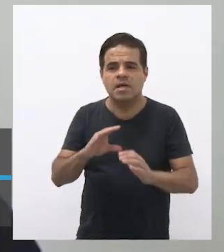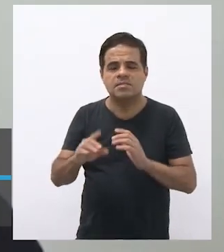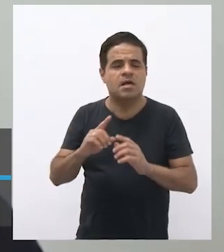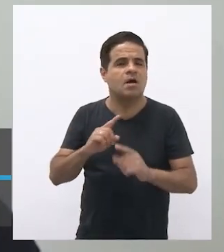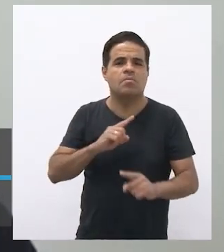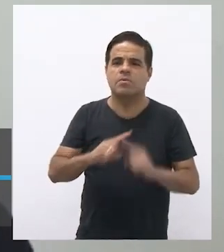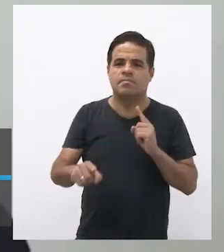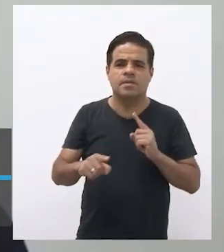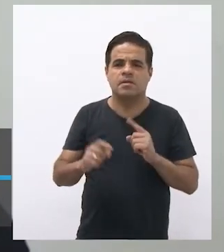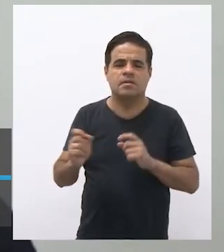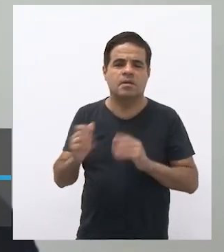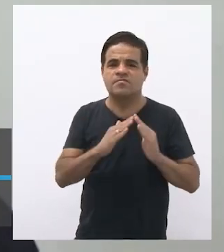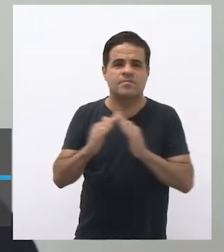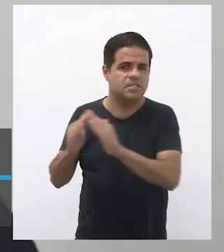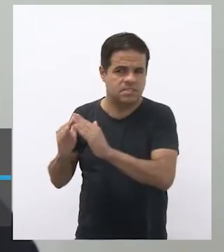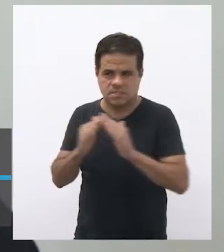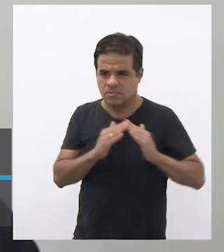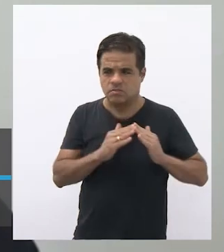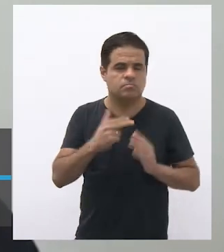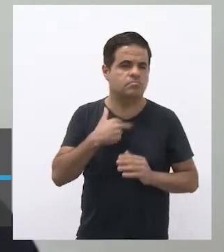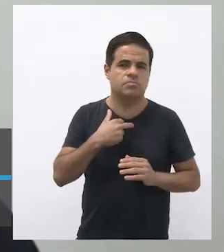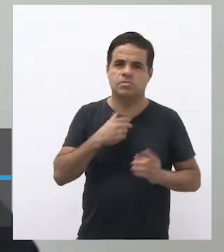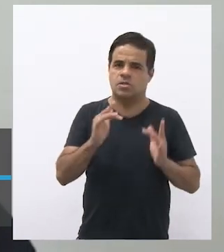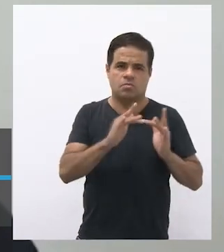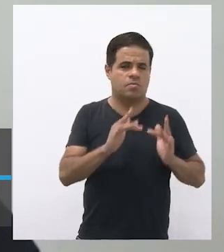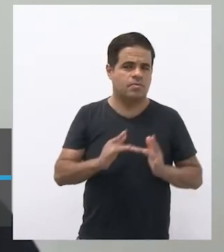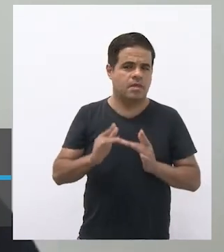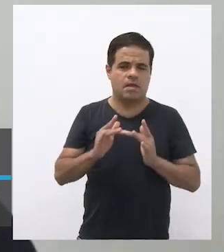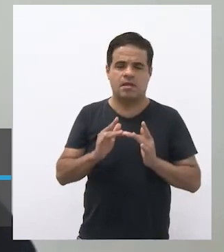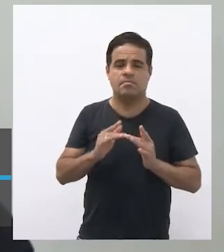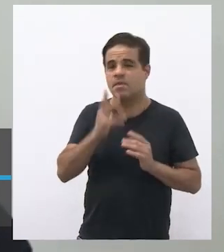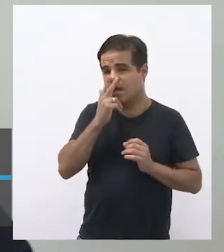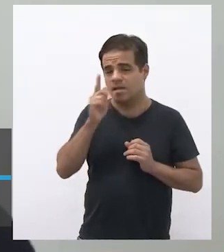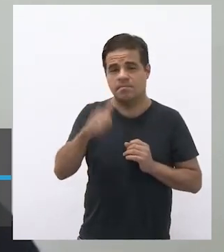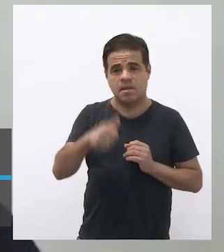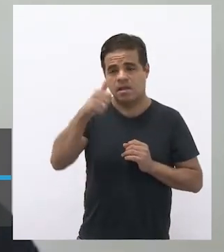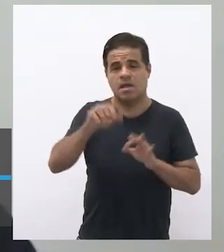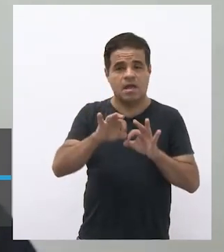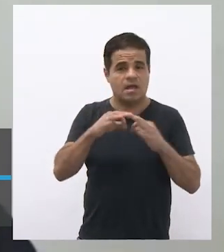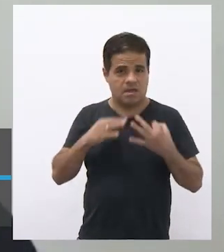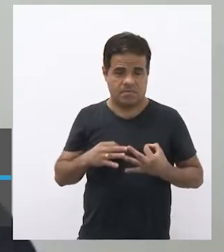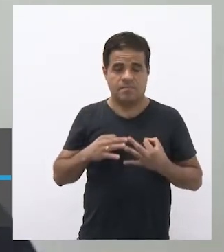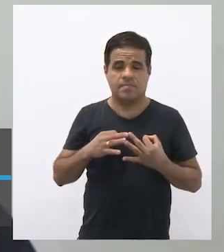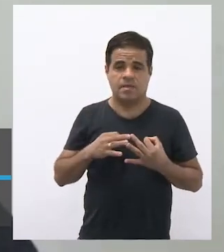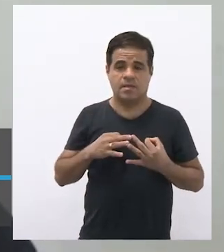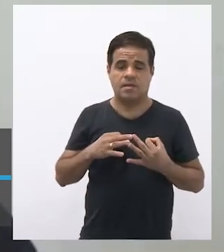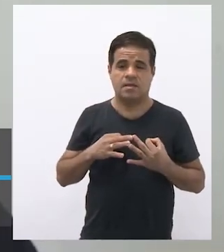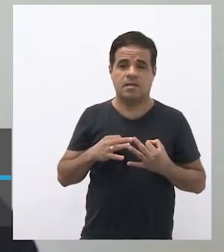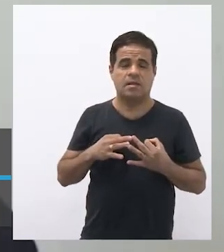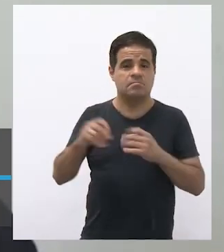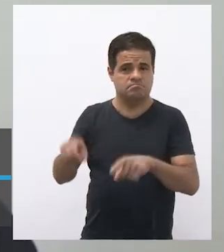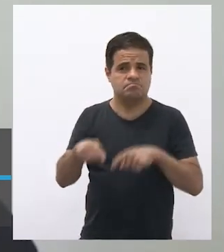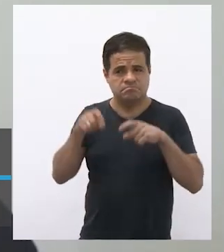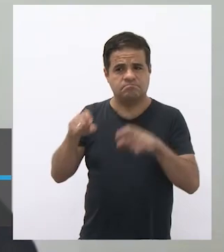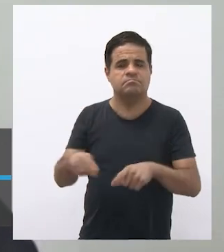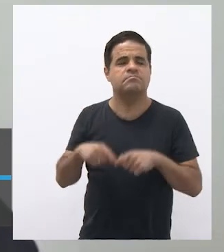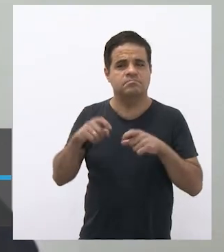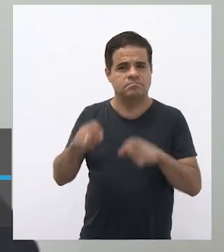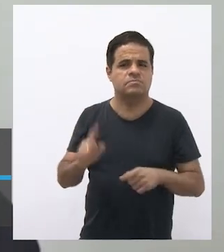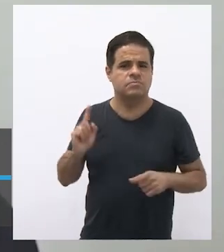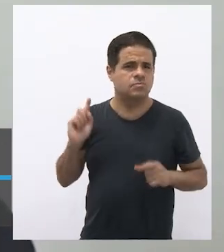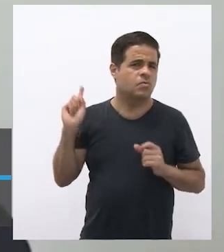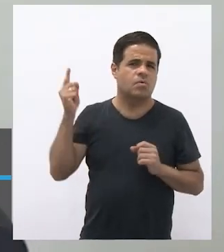que veio a ser a Lei Maria da Penha, né? Então, é isso. Doutora Nálida,